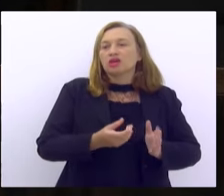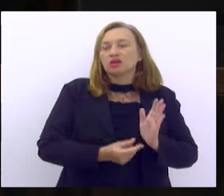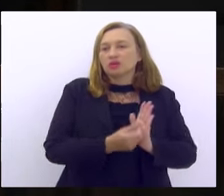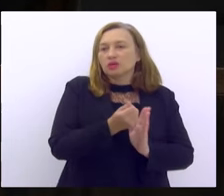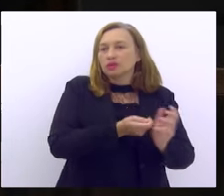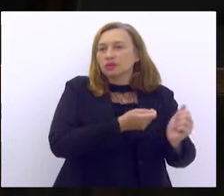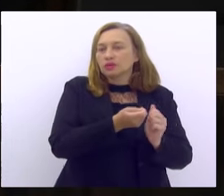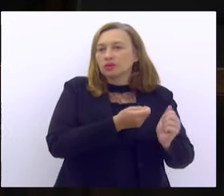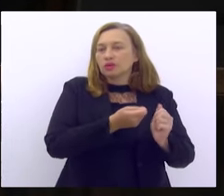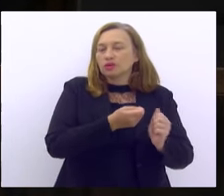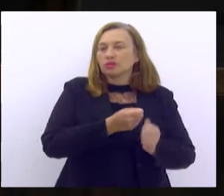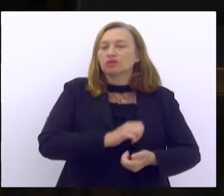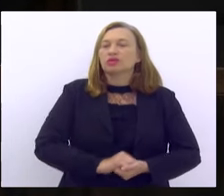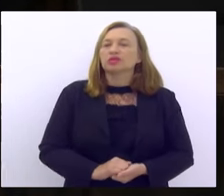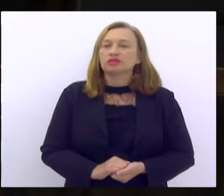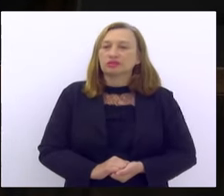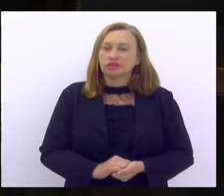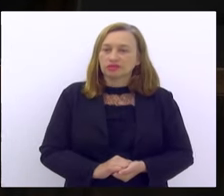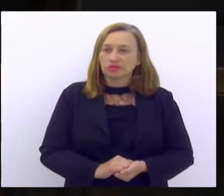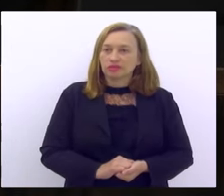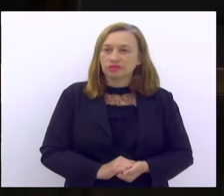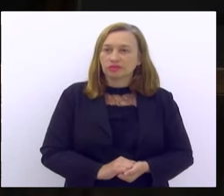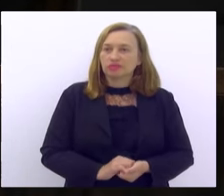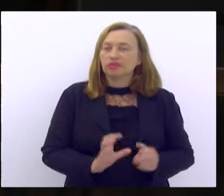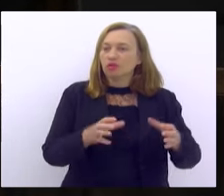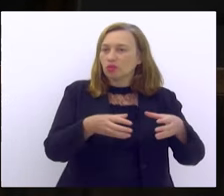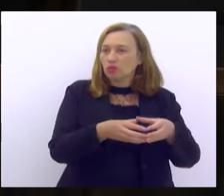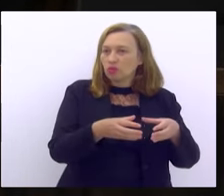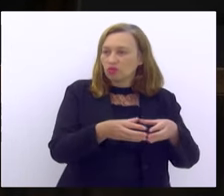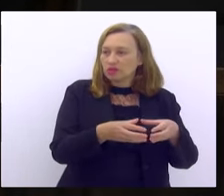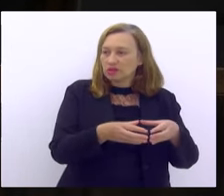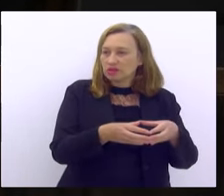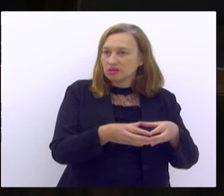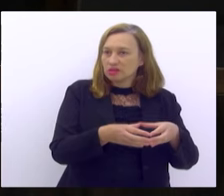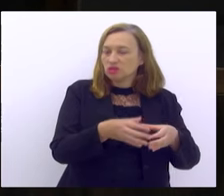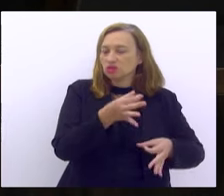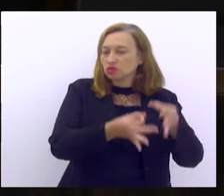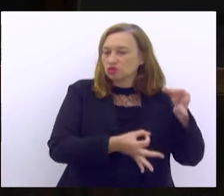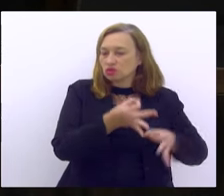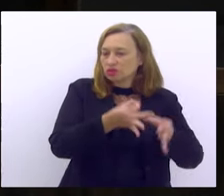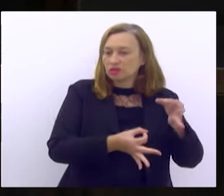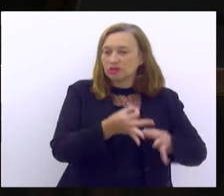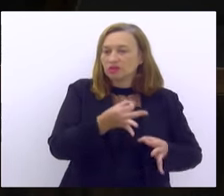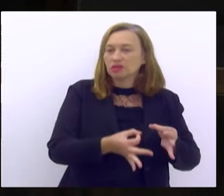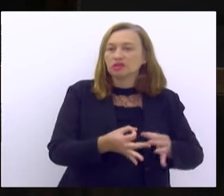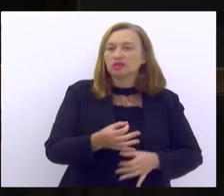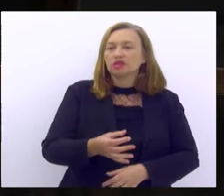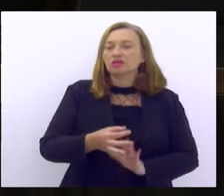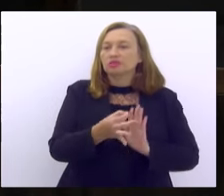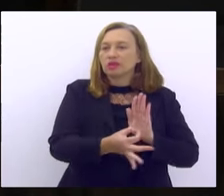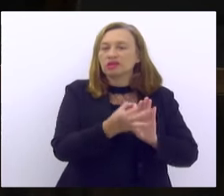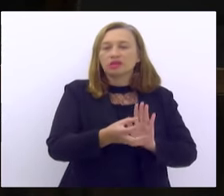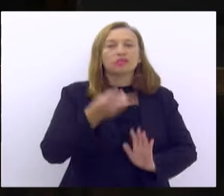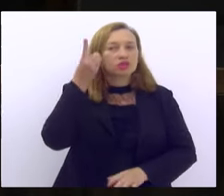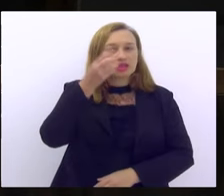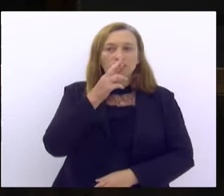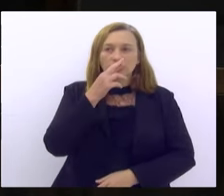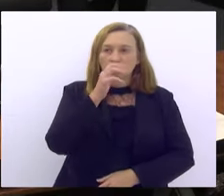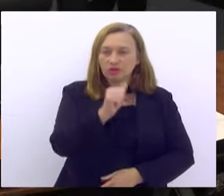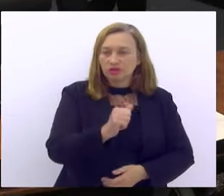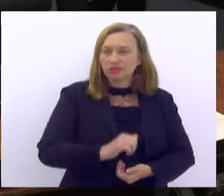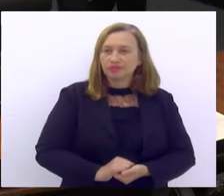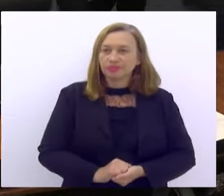Finanças, Fiscalização Financeira e Controle. Pela Comissão de Constituição e Justiça, para emitir parecer, deputado Rodrigo Amorim.